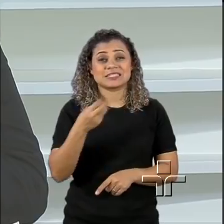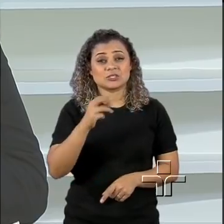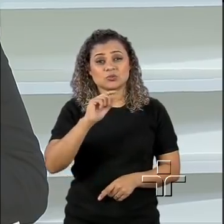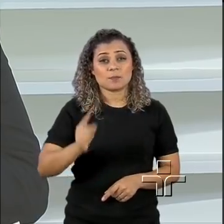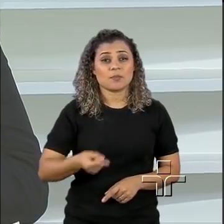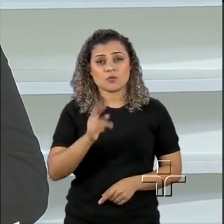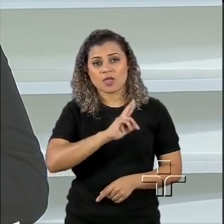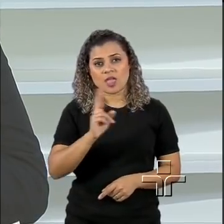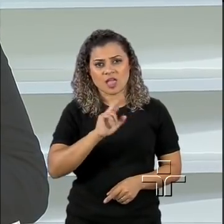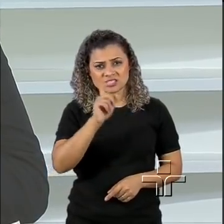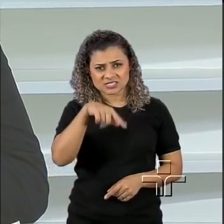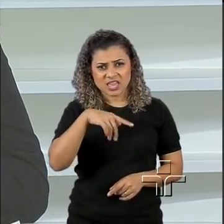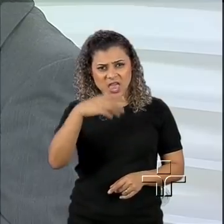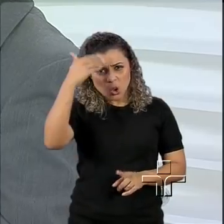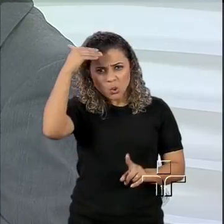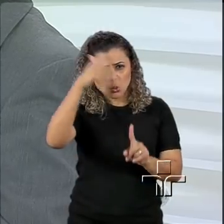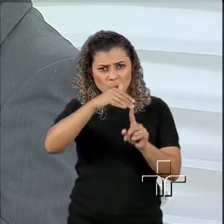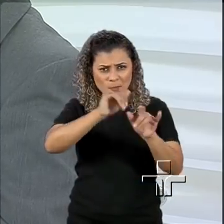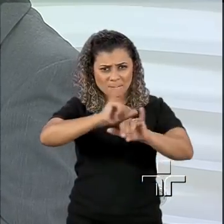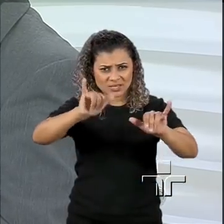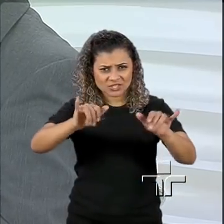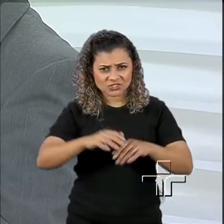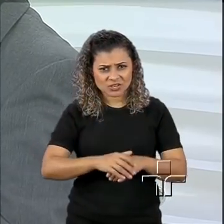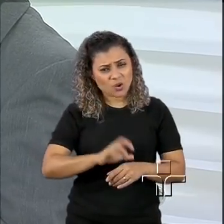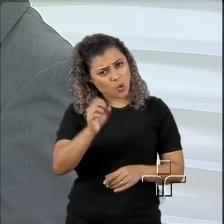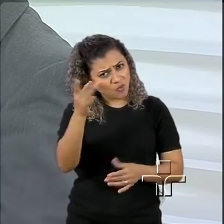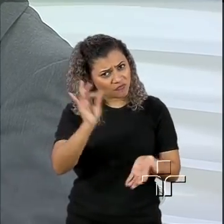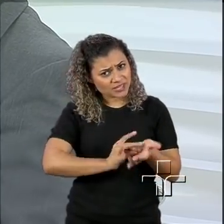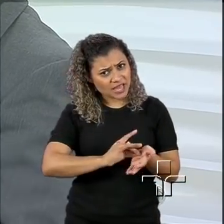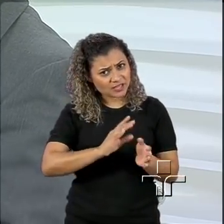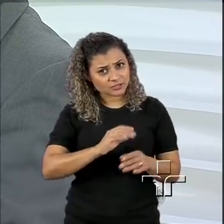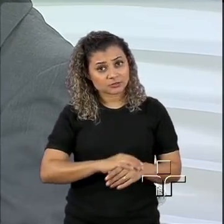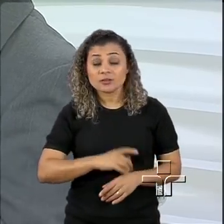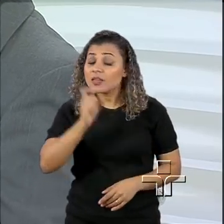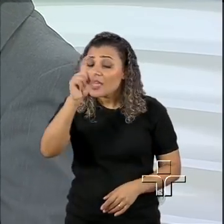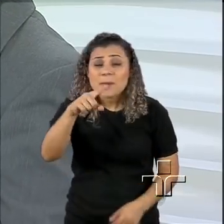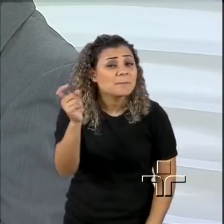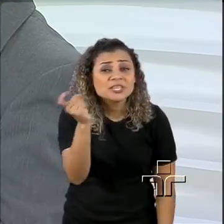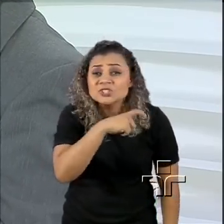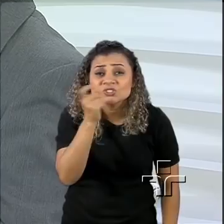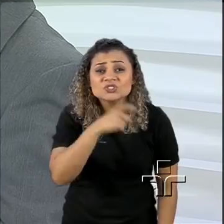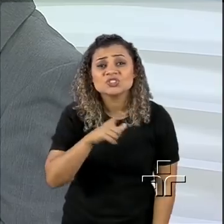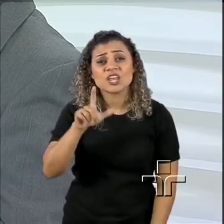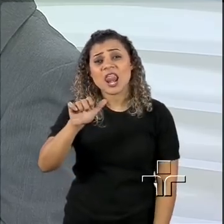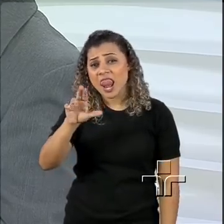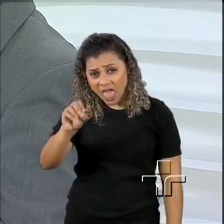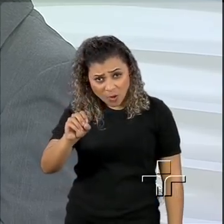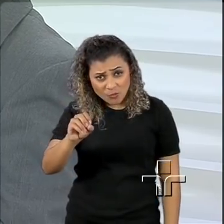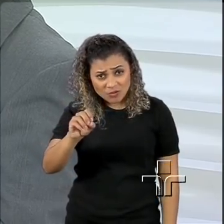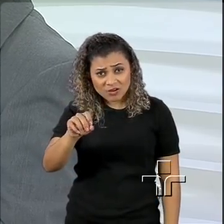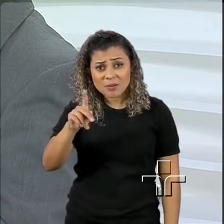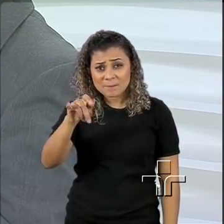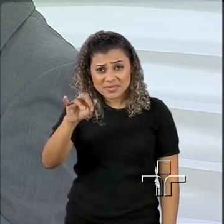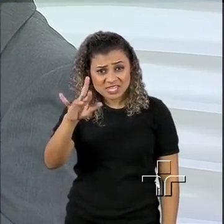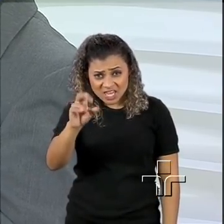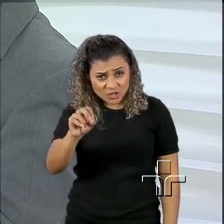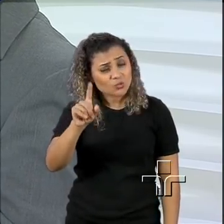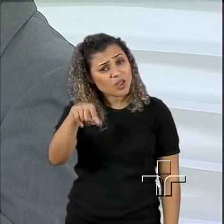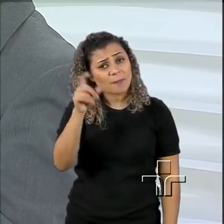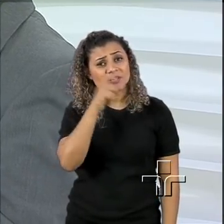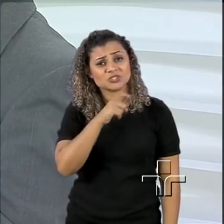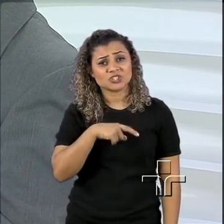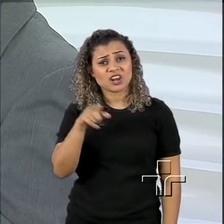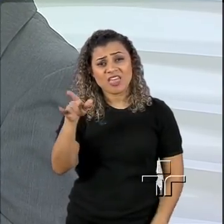reais. Isso também é culpa da mídia? Isso é uma mentira deslavada do Léo Pinheiro. Um cidadão que está sob